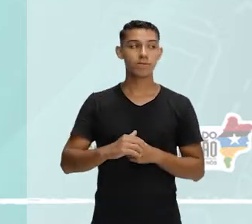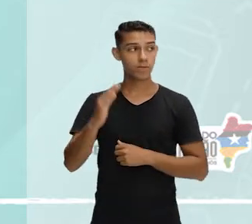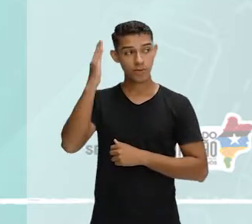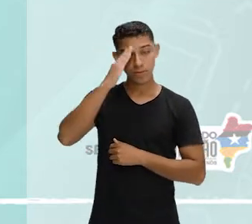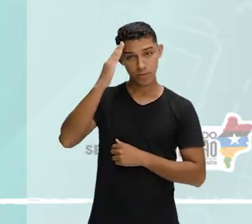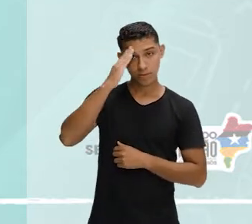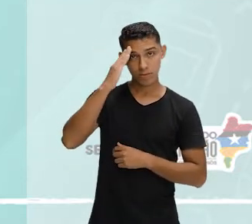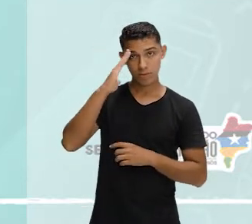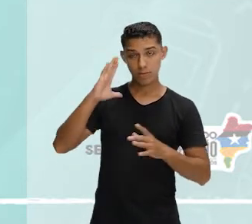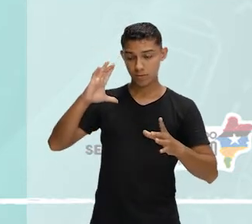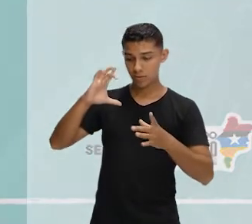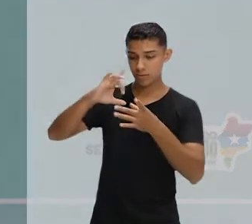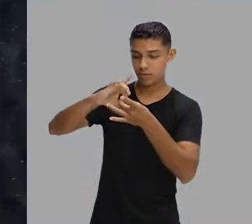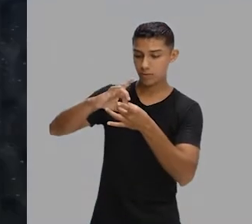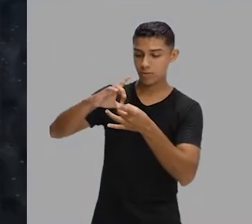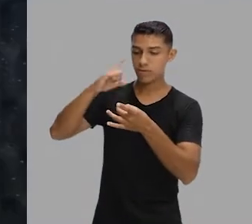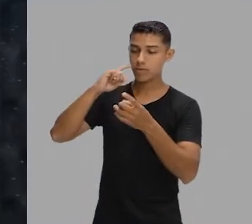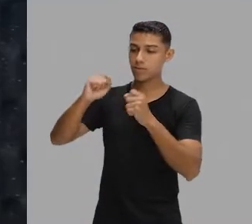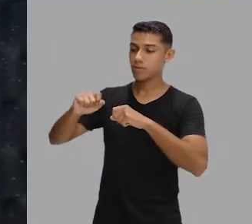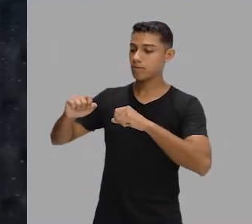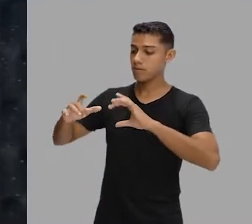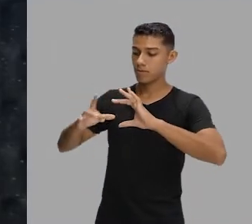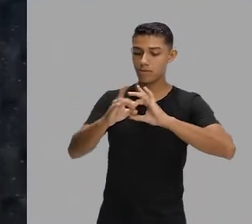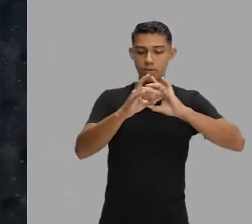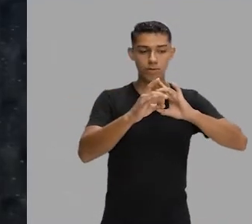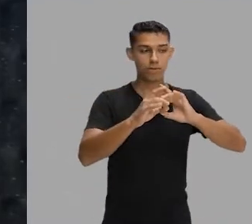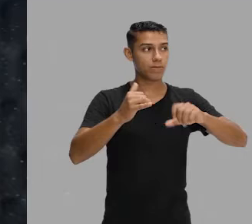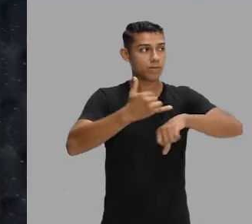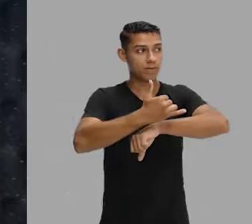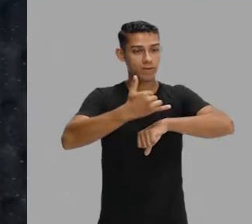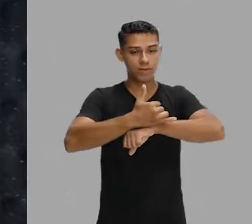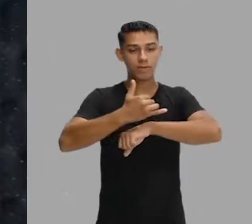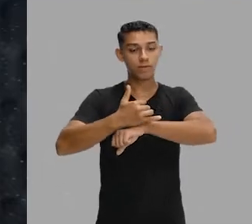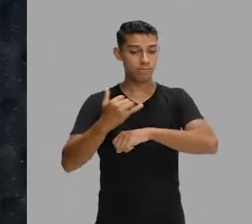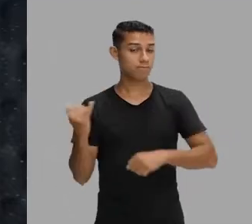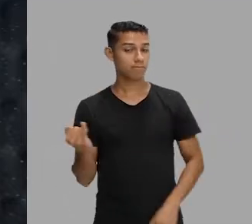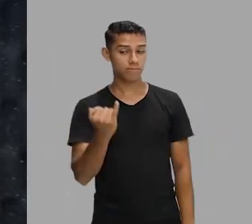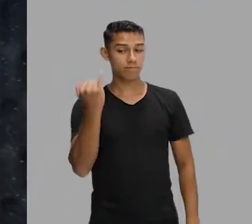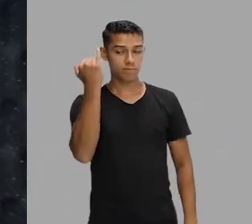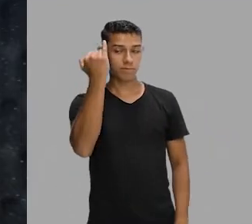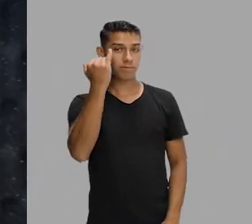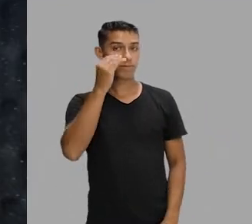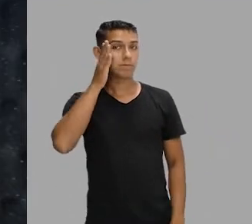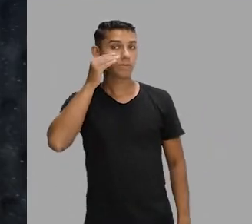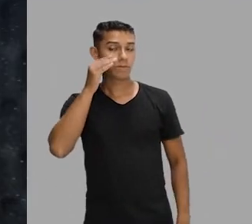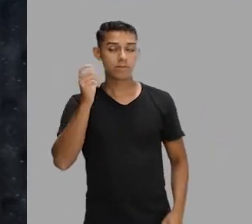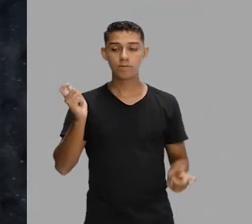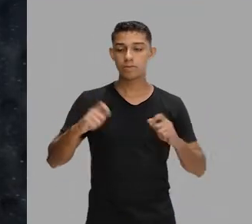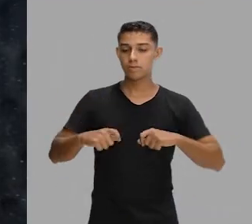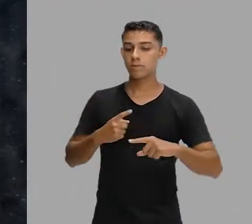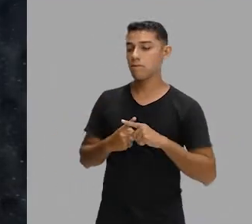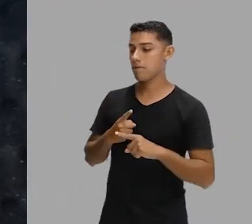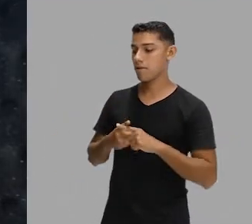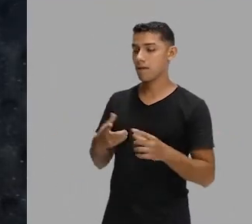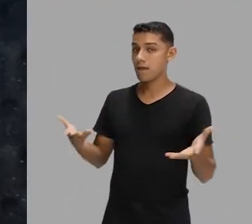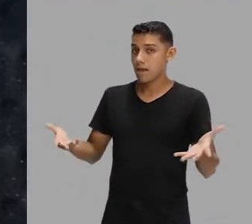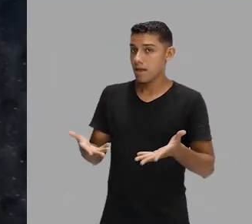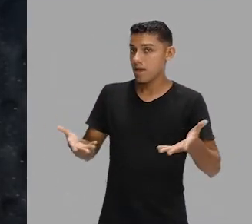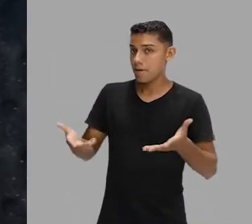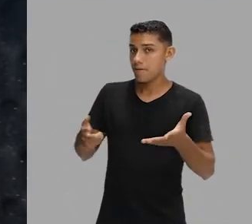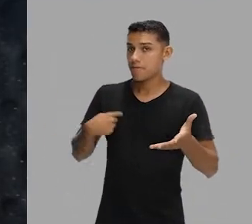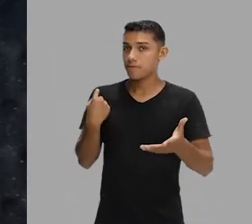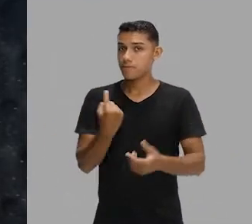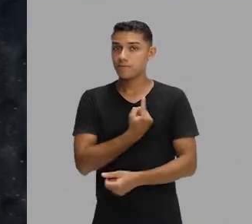turma, o estabelecimento dessa ligação, da ligação metálica, é muito interessante. Por quê? Porque agora nós temos